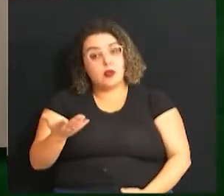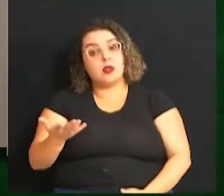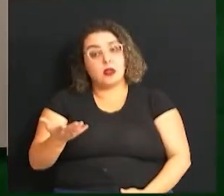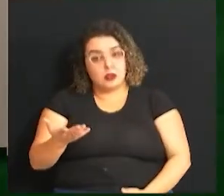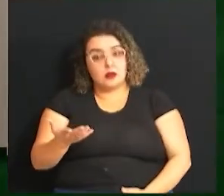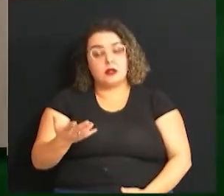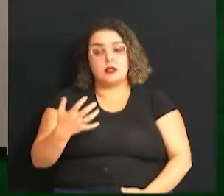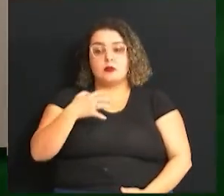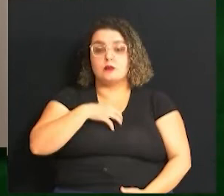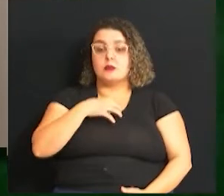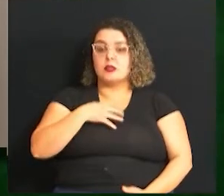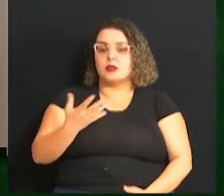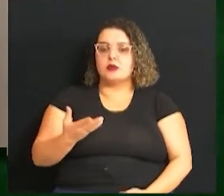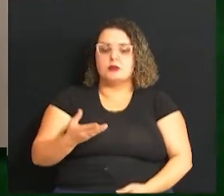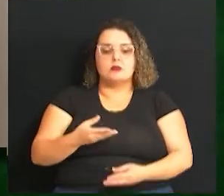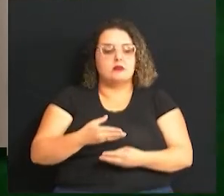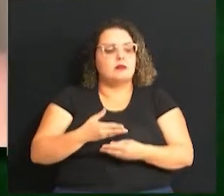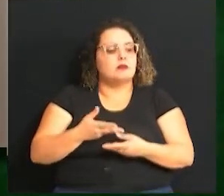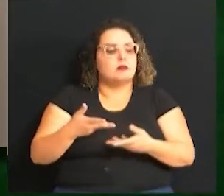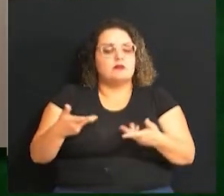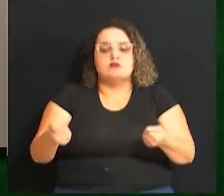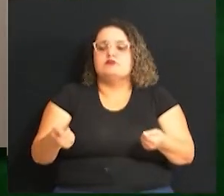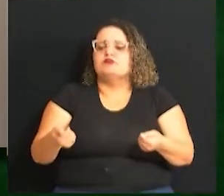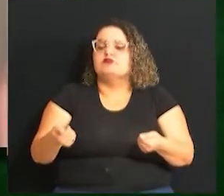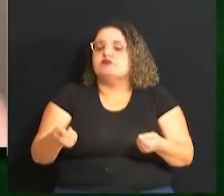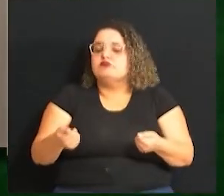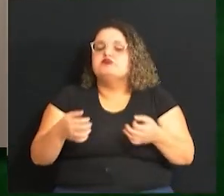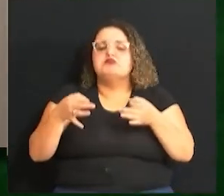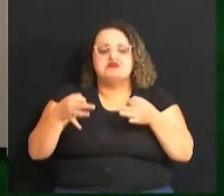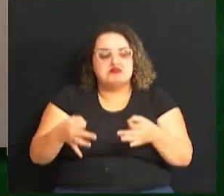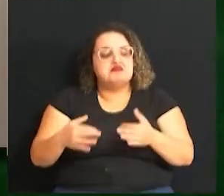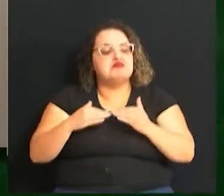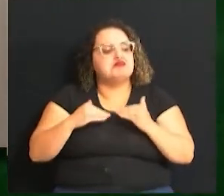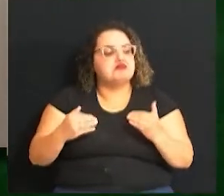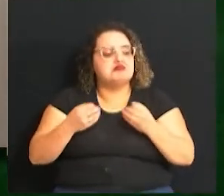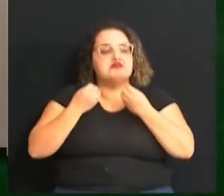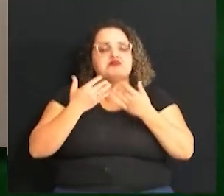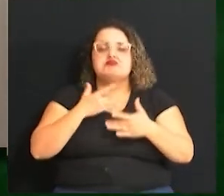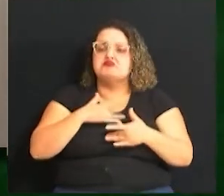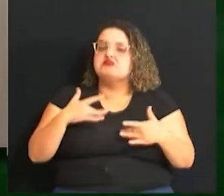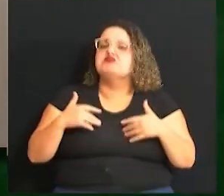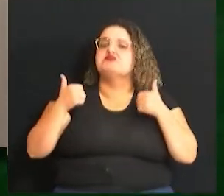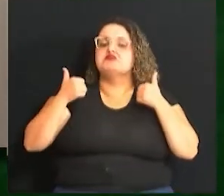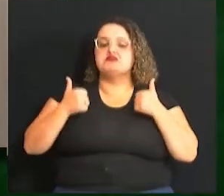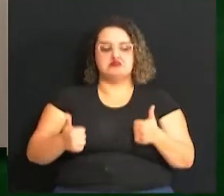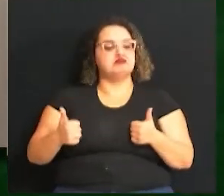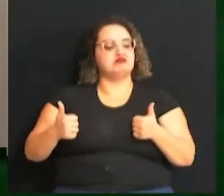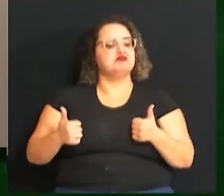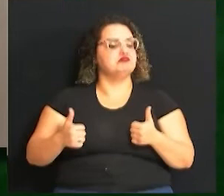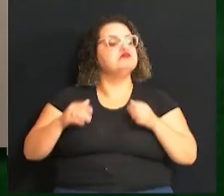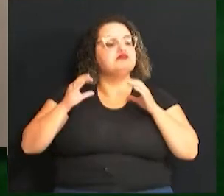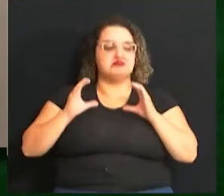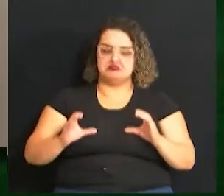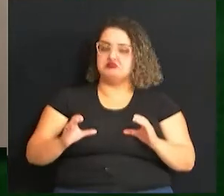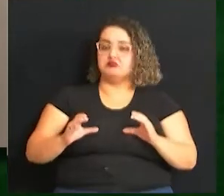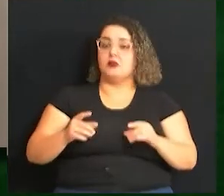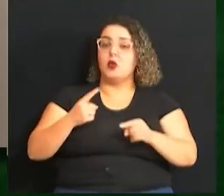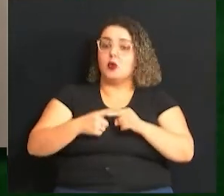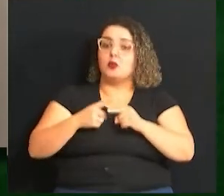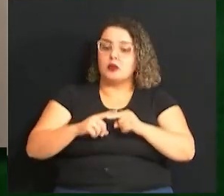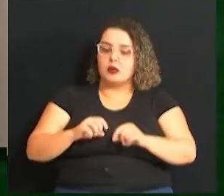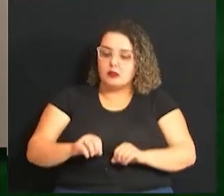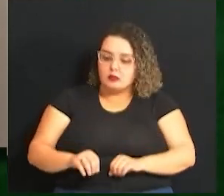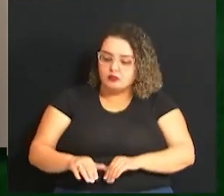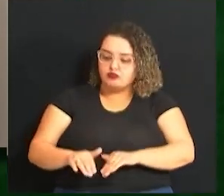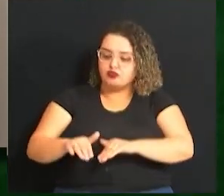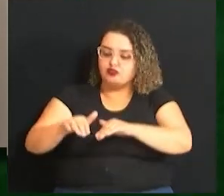ela vai conseguir ter uma sensação de plenitude na vida, de realização, de bem-estar muito maior, porque ela foi educada durante